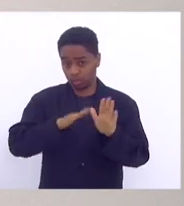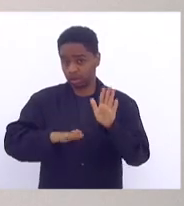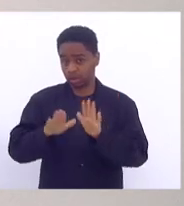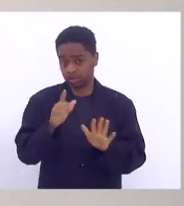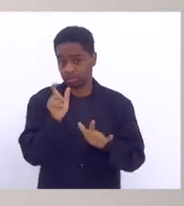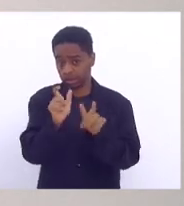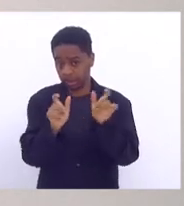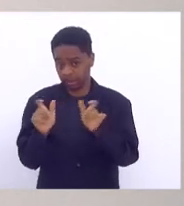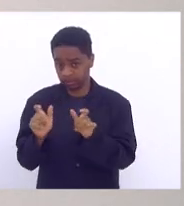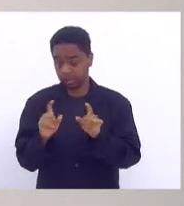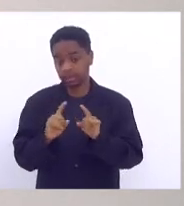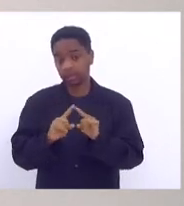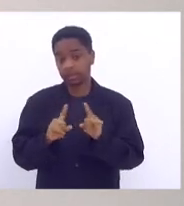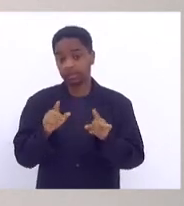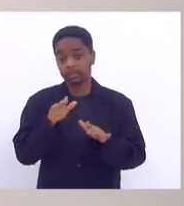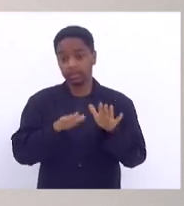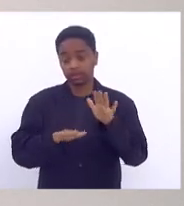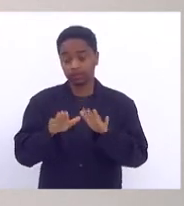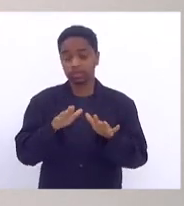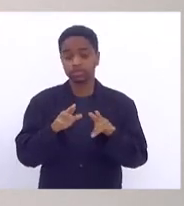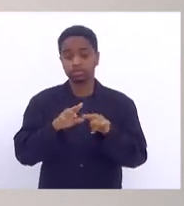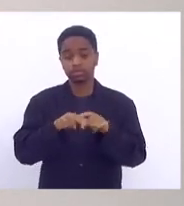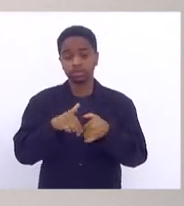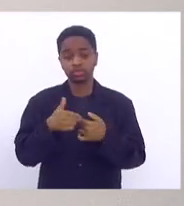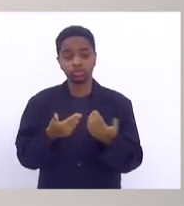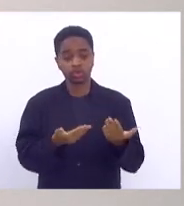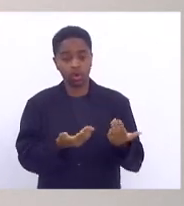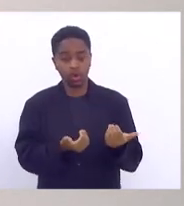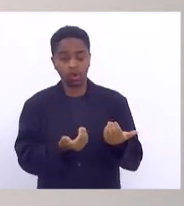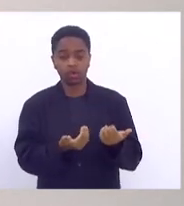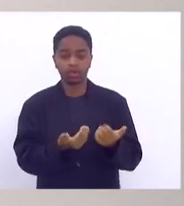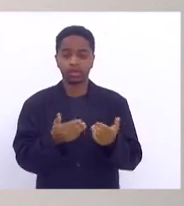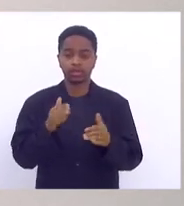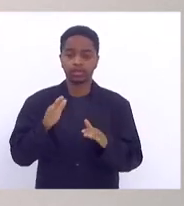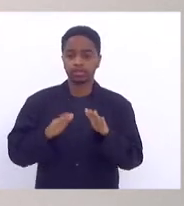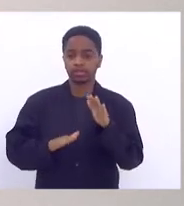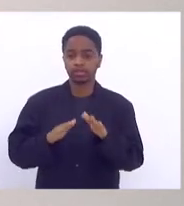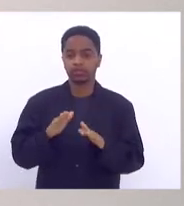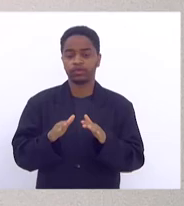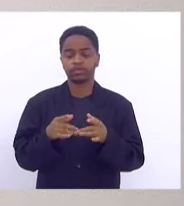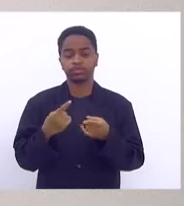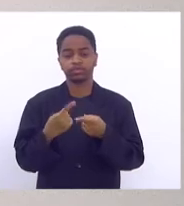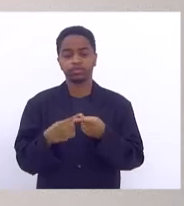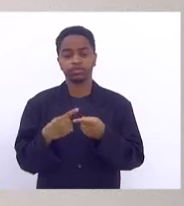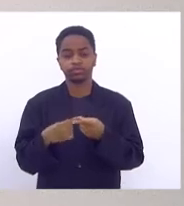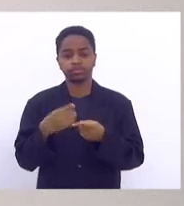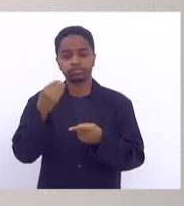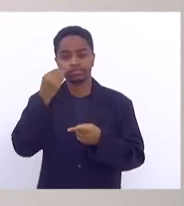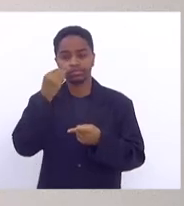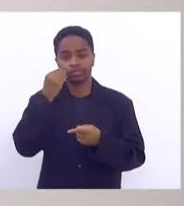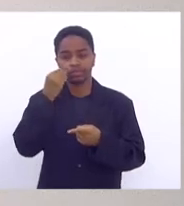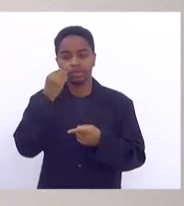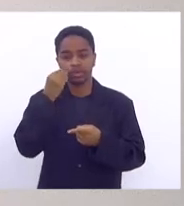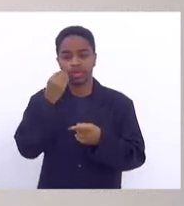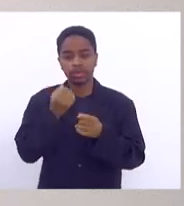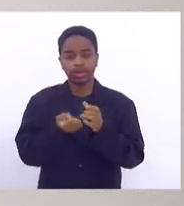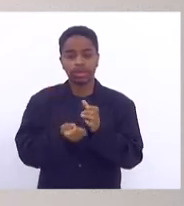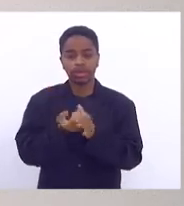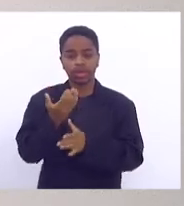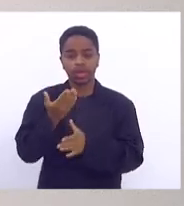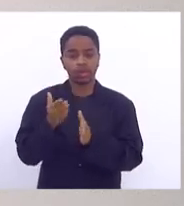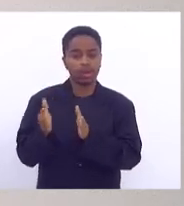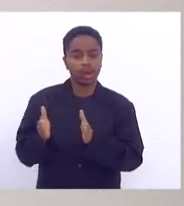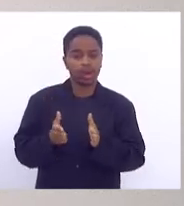palavras talvez por arroubo da Juventude Talvez para construir um path né um um